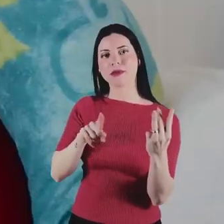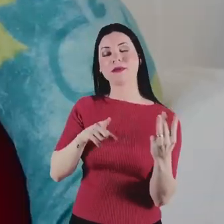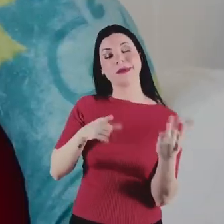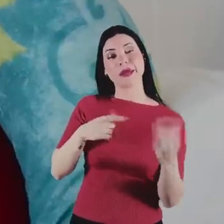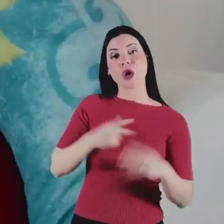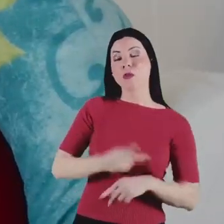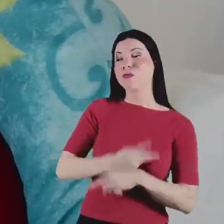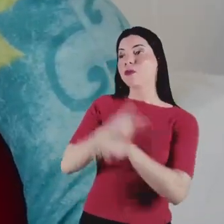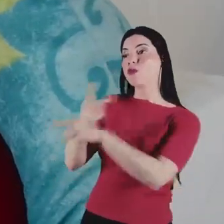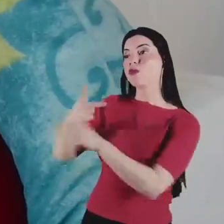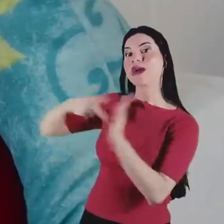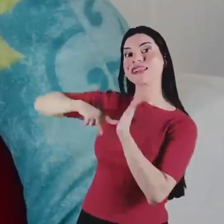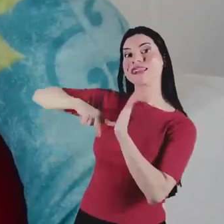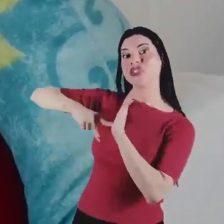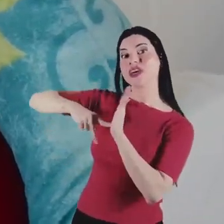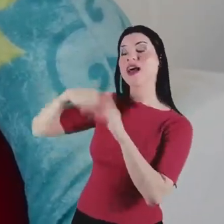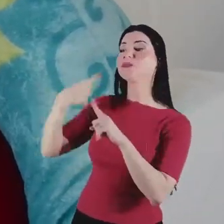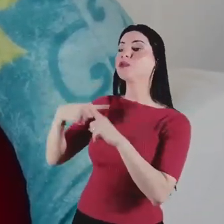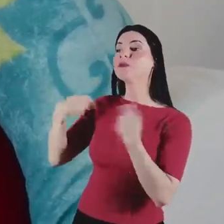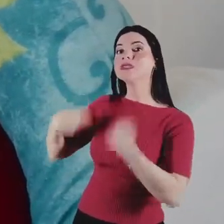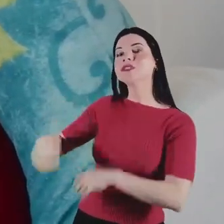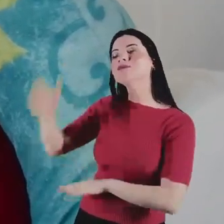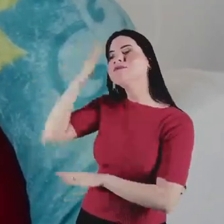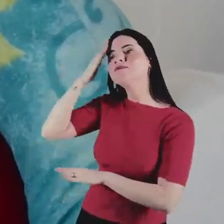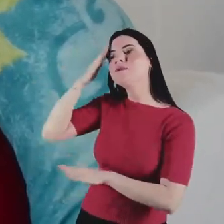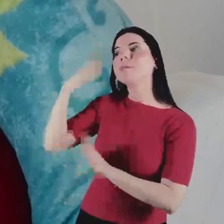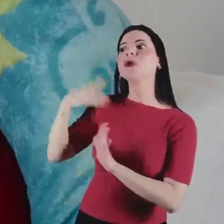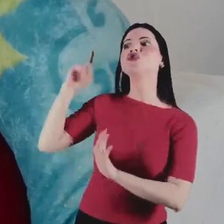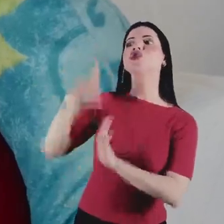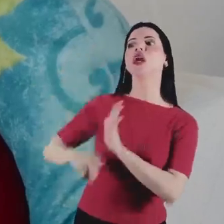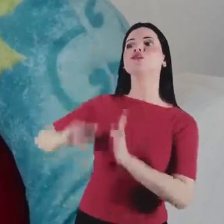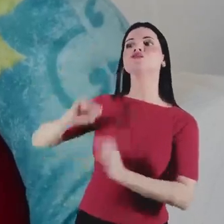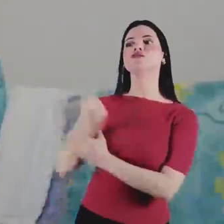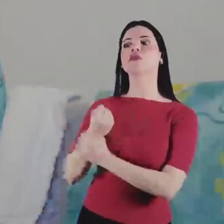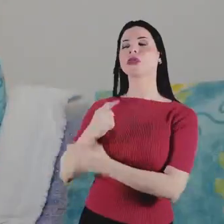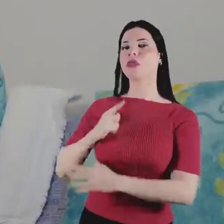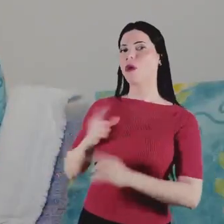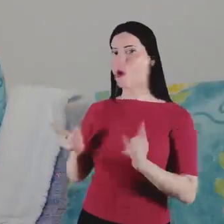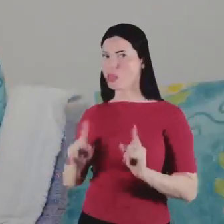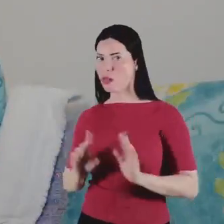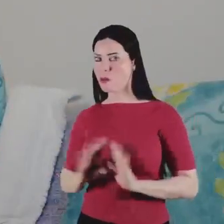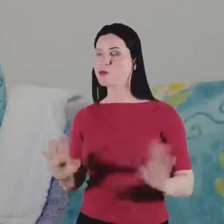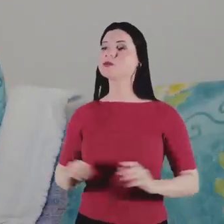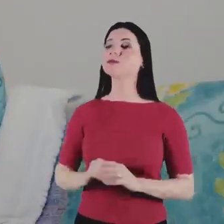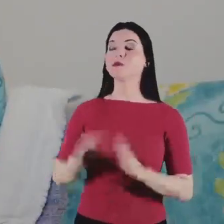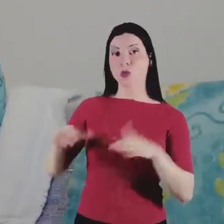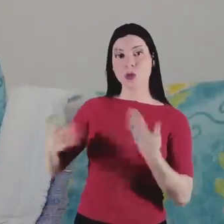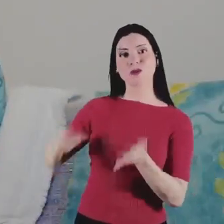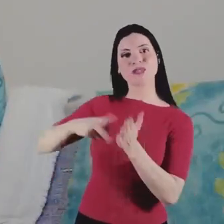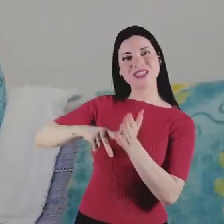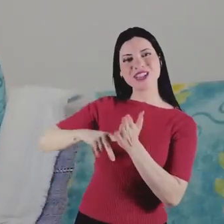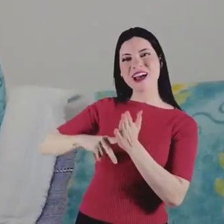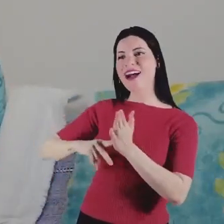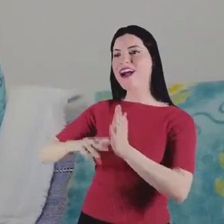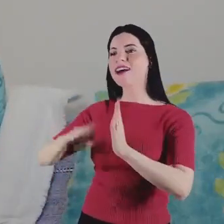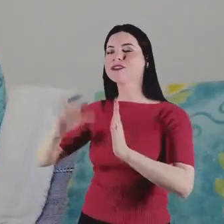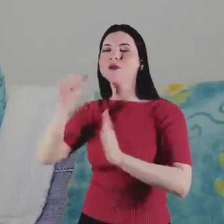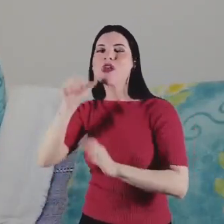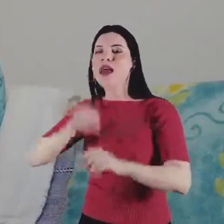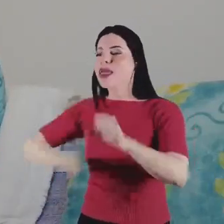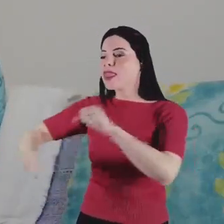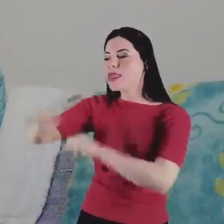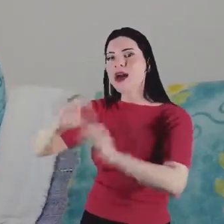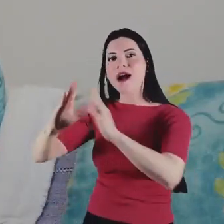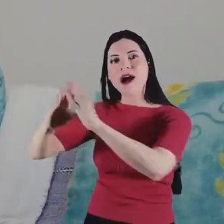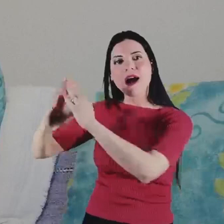que eu fui procurar o sindicato, porque aí eu precisava saber dos direitos, né? E aí quando eu fui buscar o sindicato das domésticas